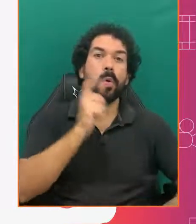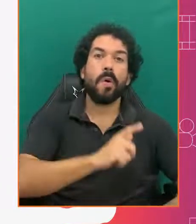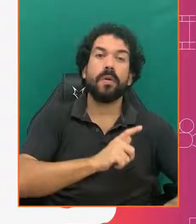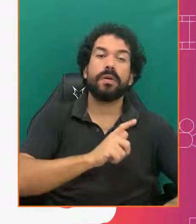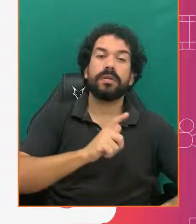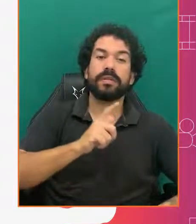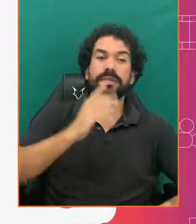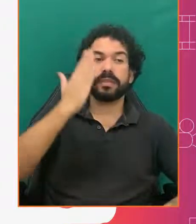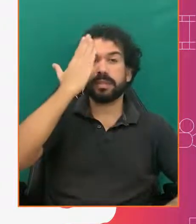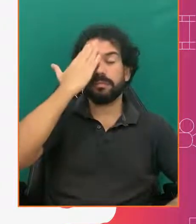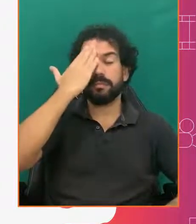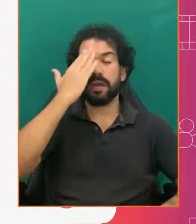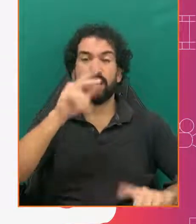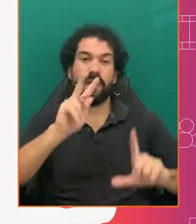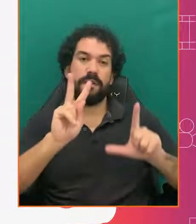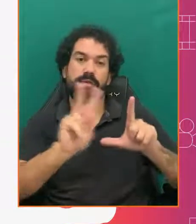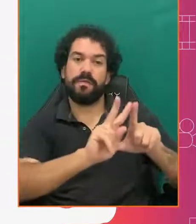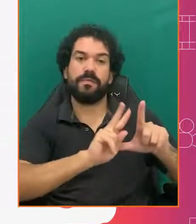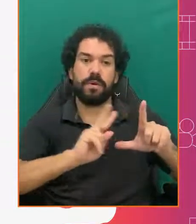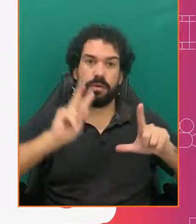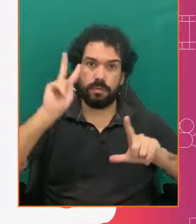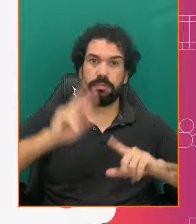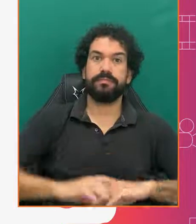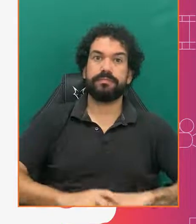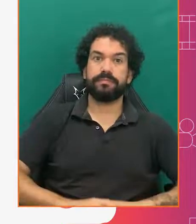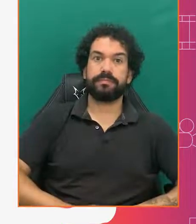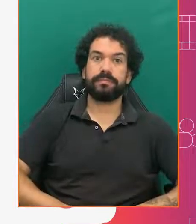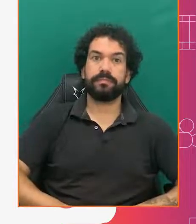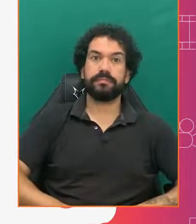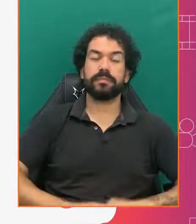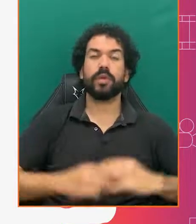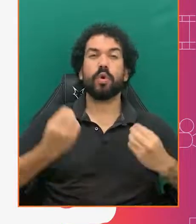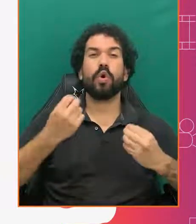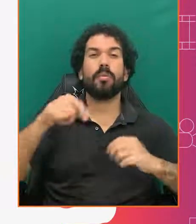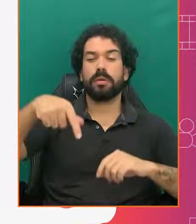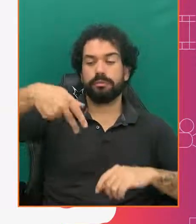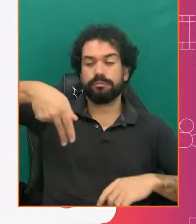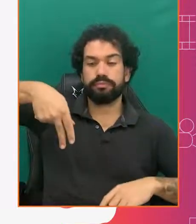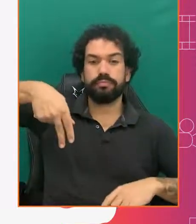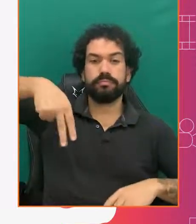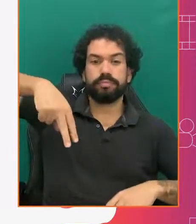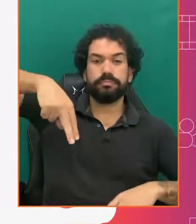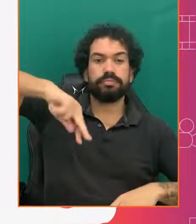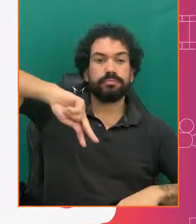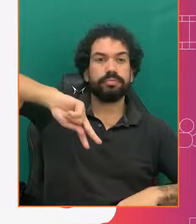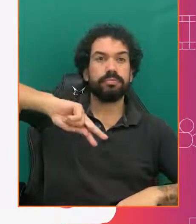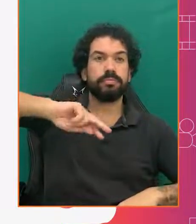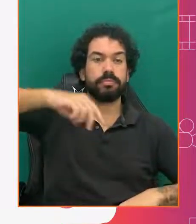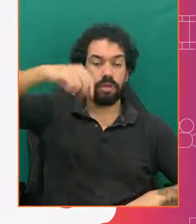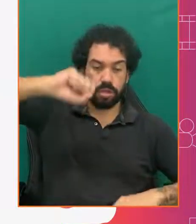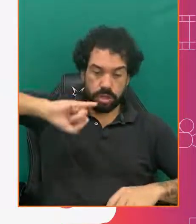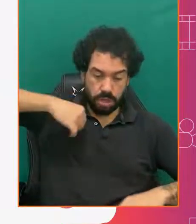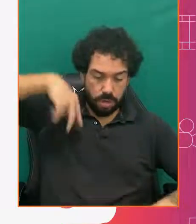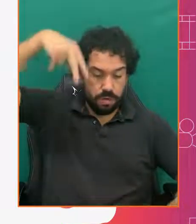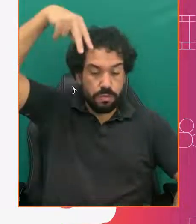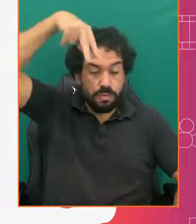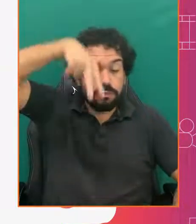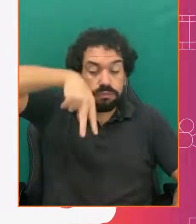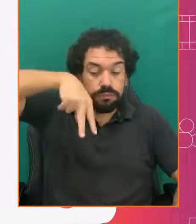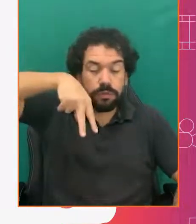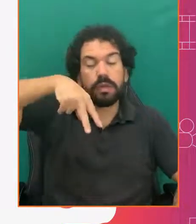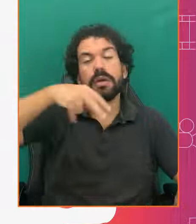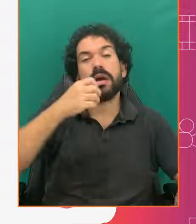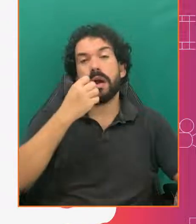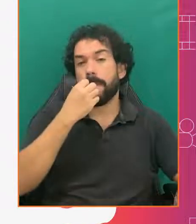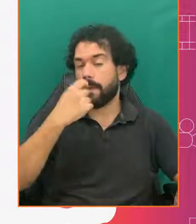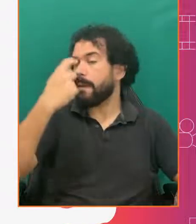que simule a ideia do volume. Como ele ficaria de lado ou olhando de